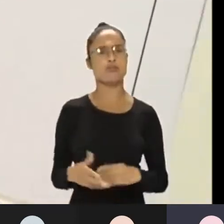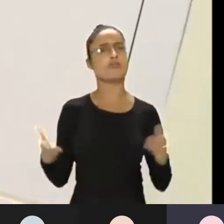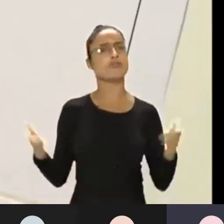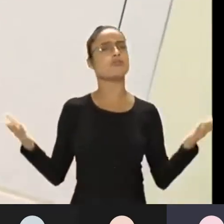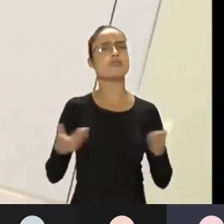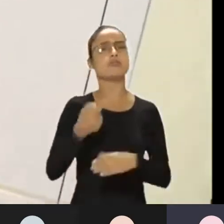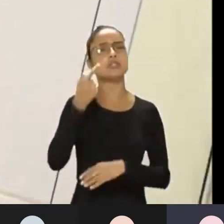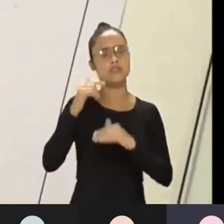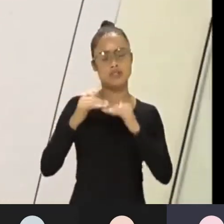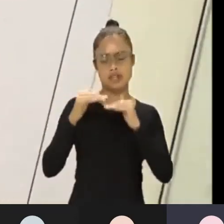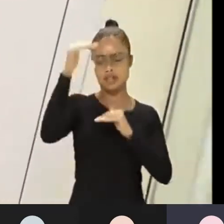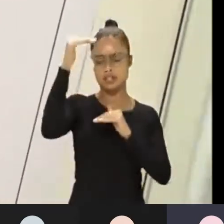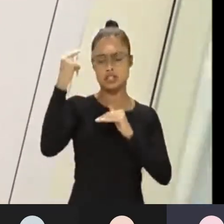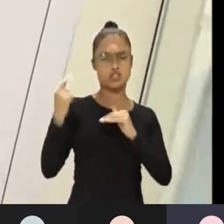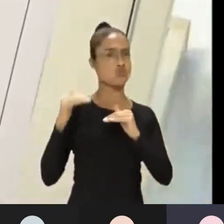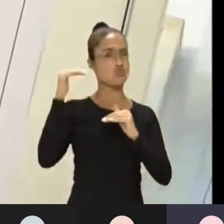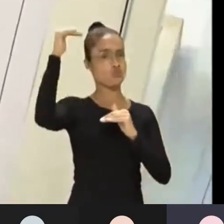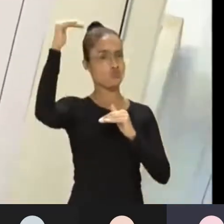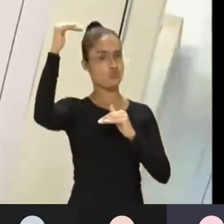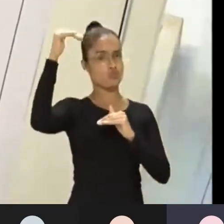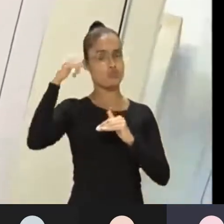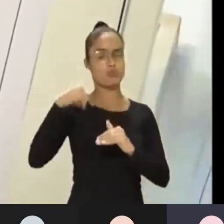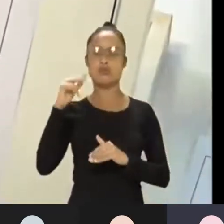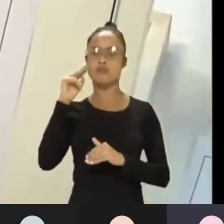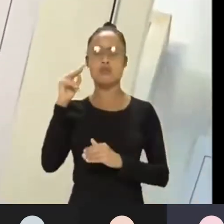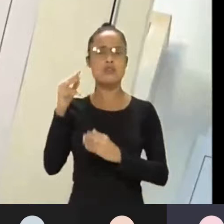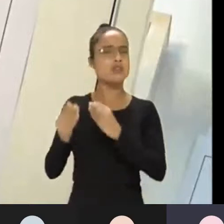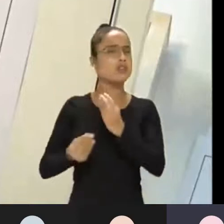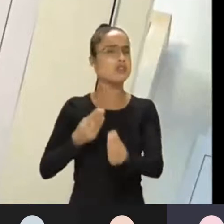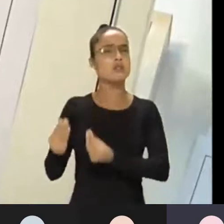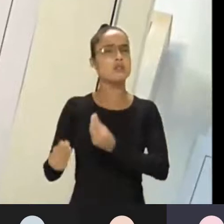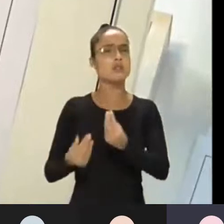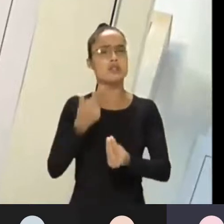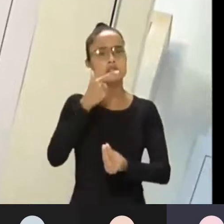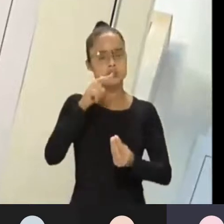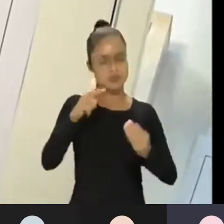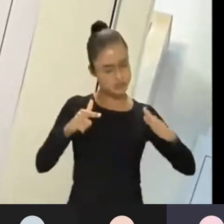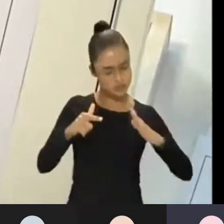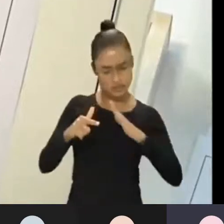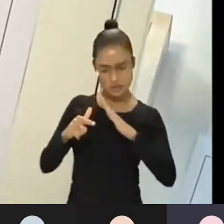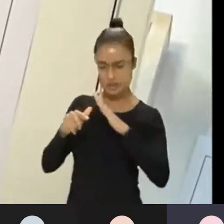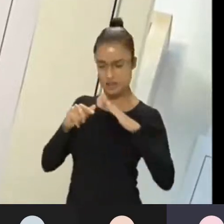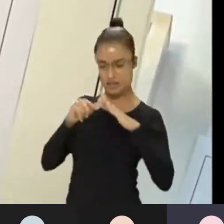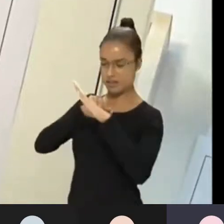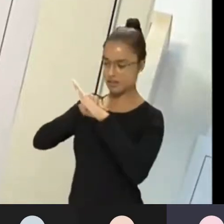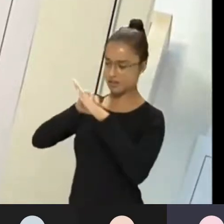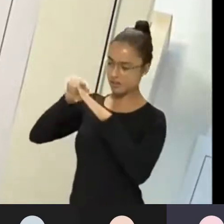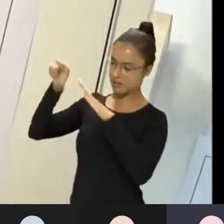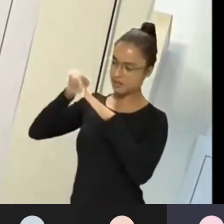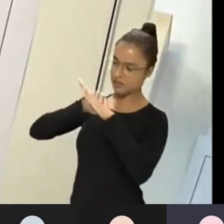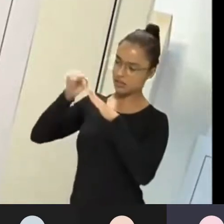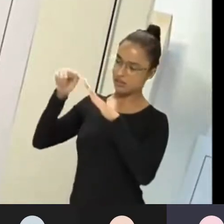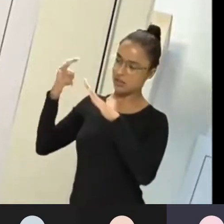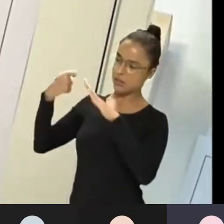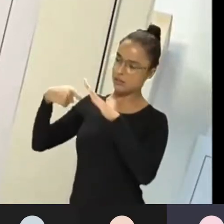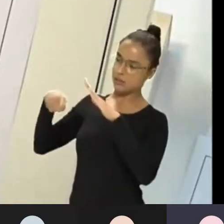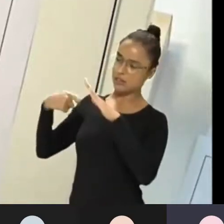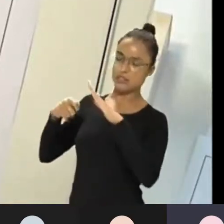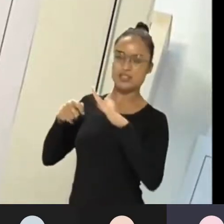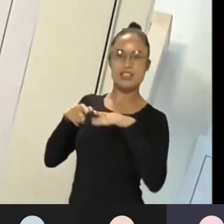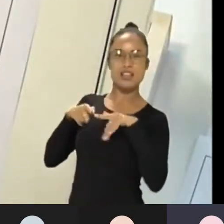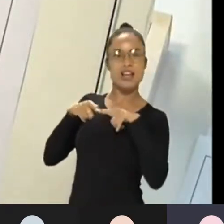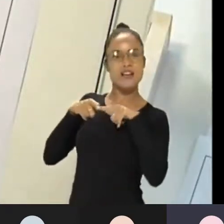na parte superior é o próximo passo a ser feito. Porque eu não posso fazer esse plano inclinado sem ter os dois vértices, o inicial e o final. Então, eu tenho